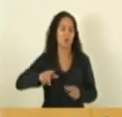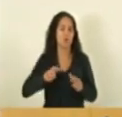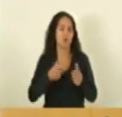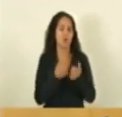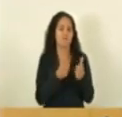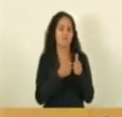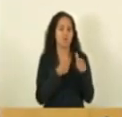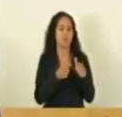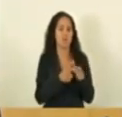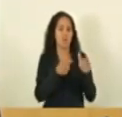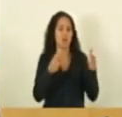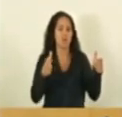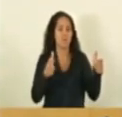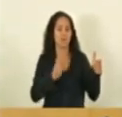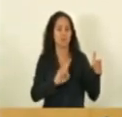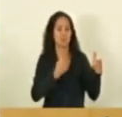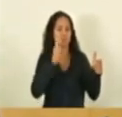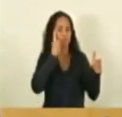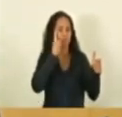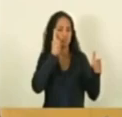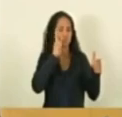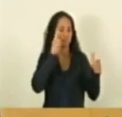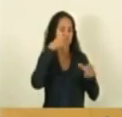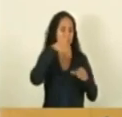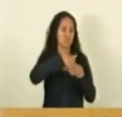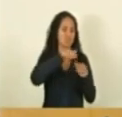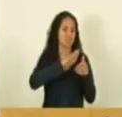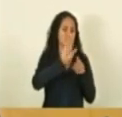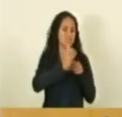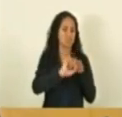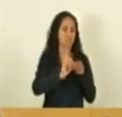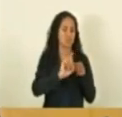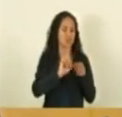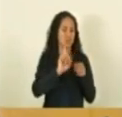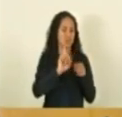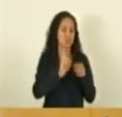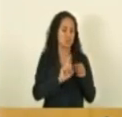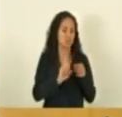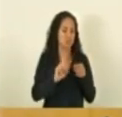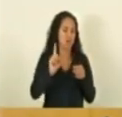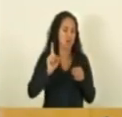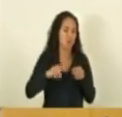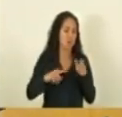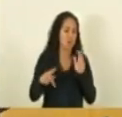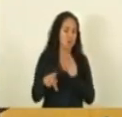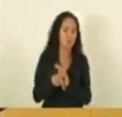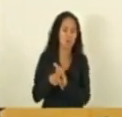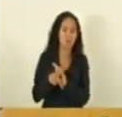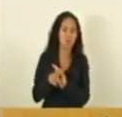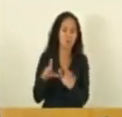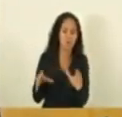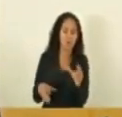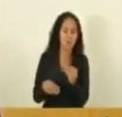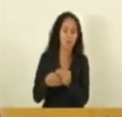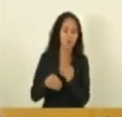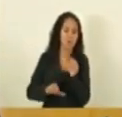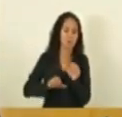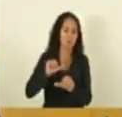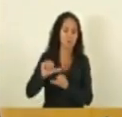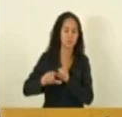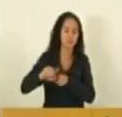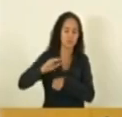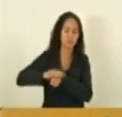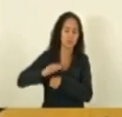o aumento da frota nos dias de eleição. Essa a partir da emenda modificativa do próprio